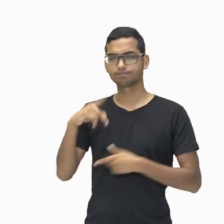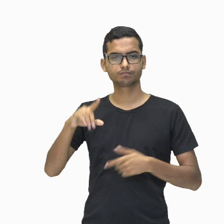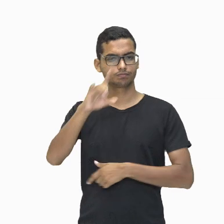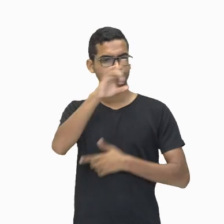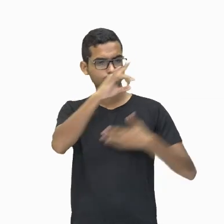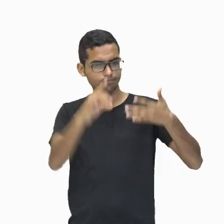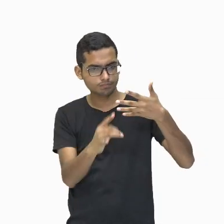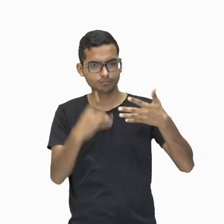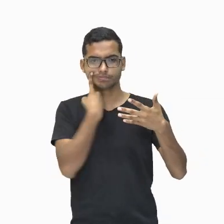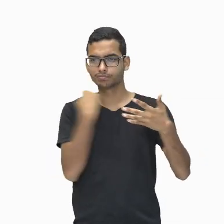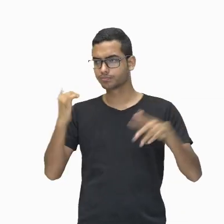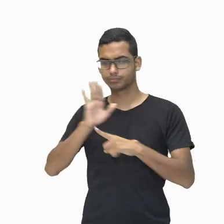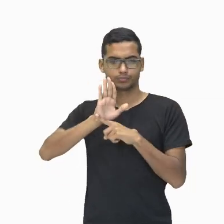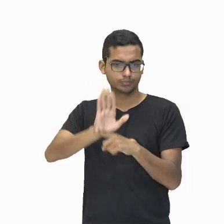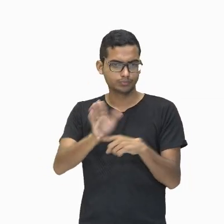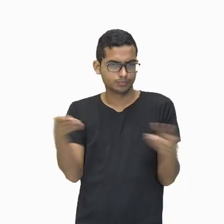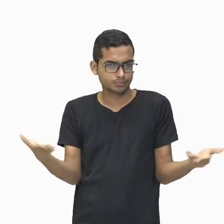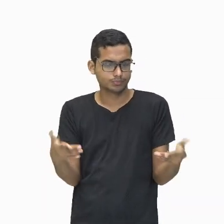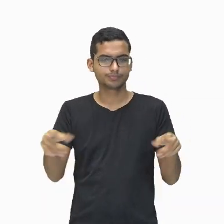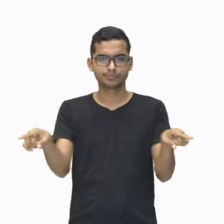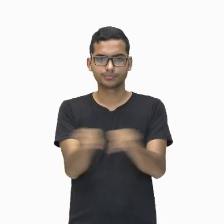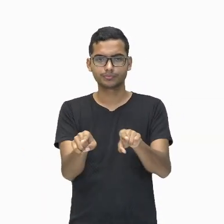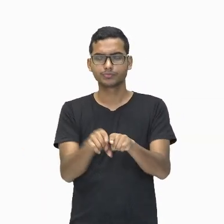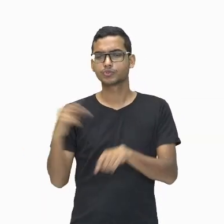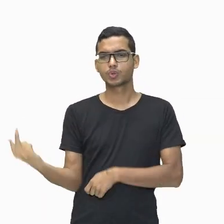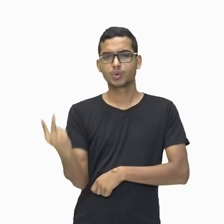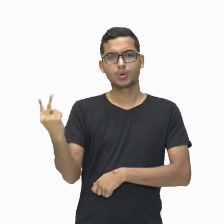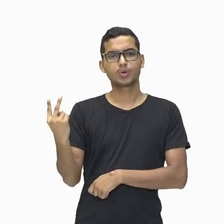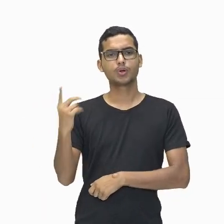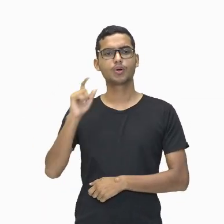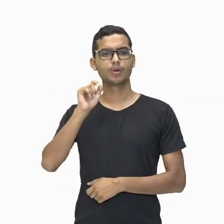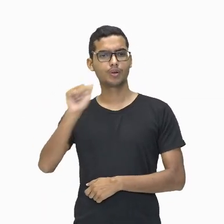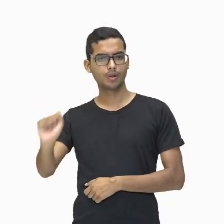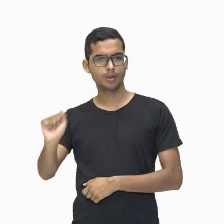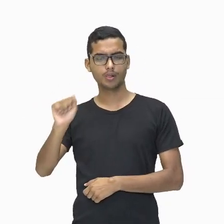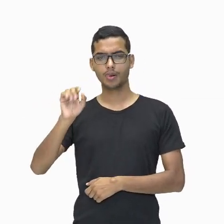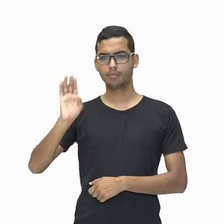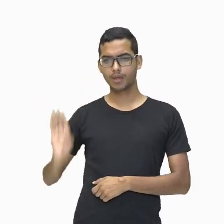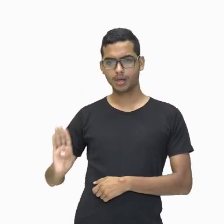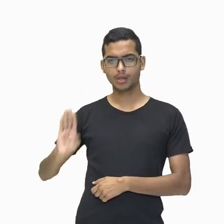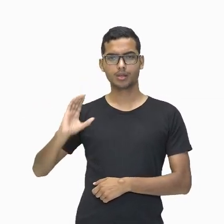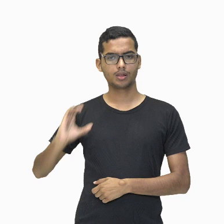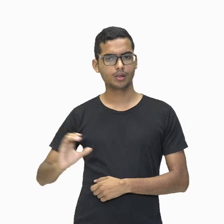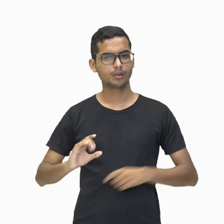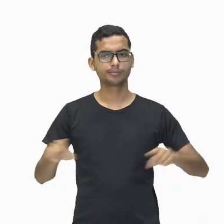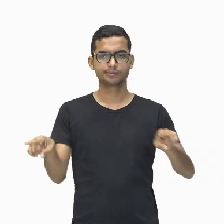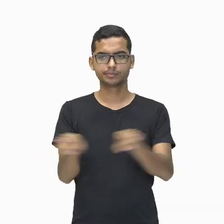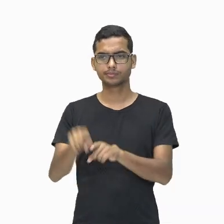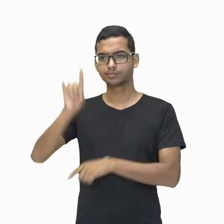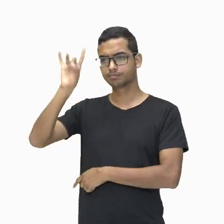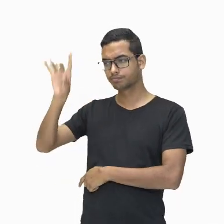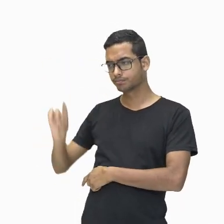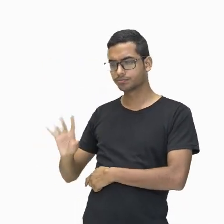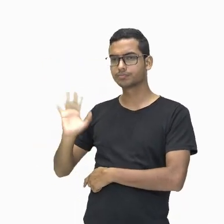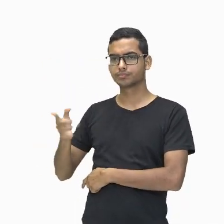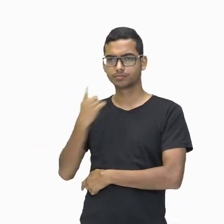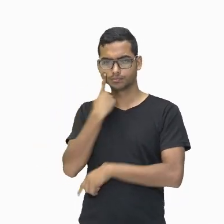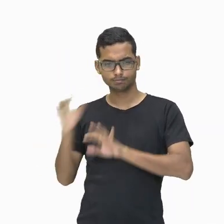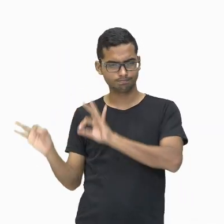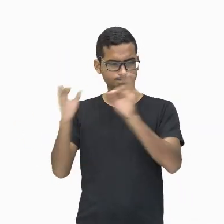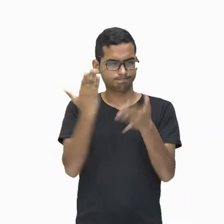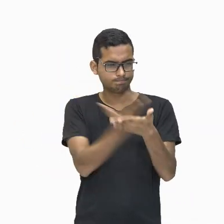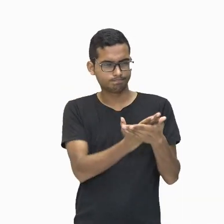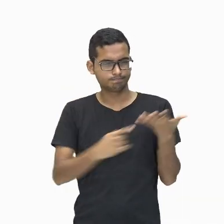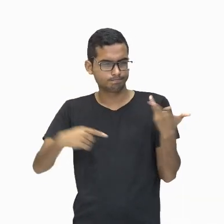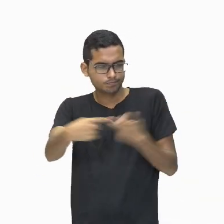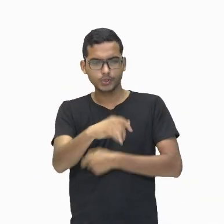um deles, né? Para cada um deles, o valor de A, o valor de B e o valor de C, tá bom? Vimos aqui vários exemplos, né?